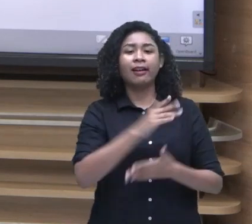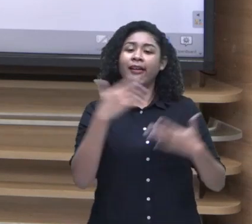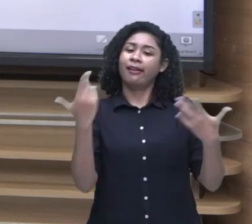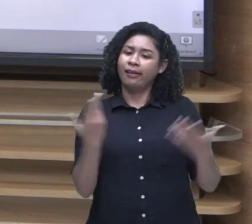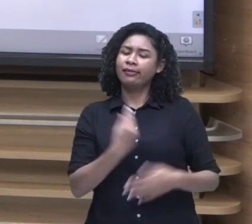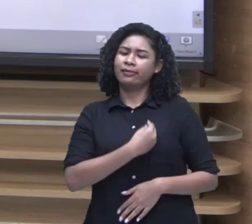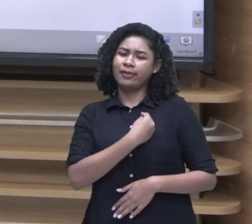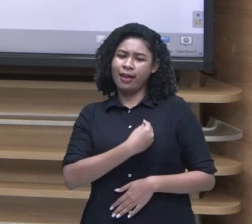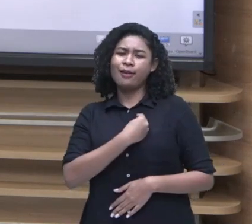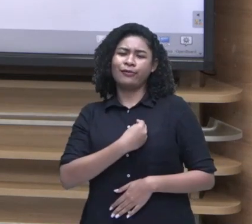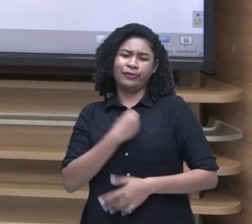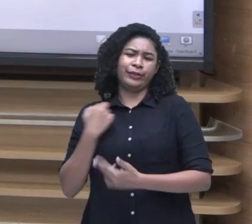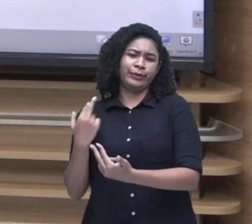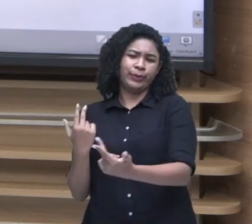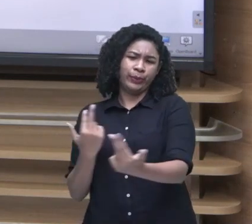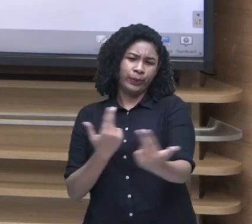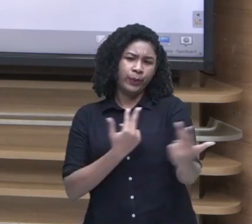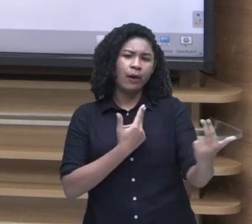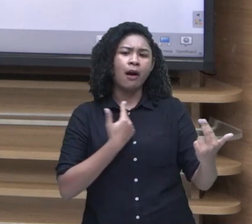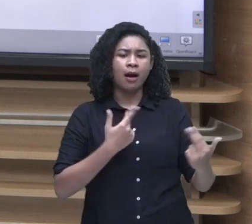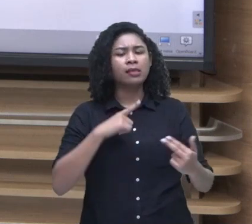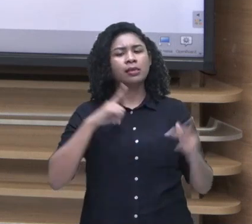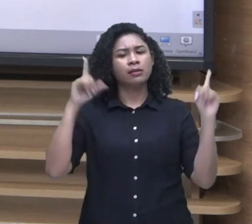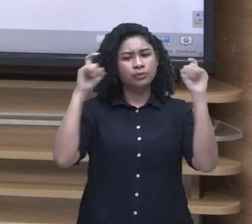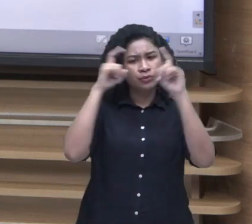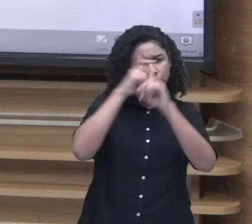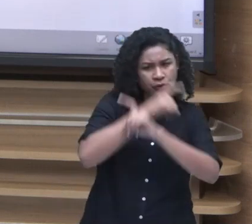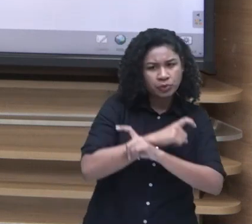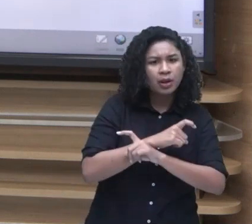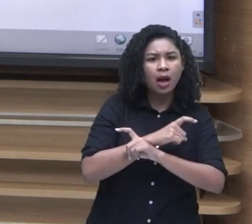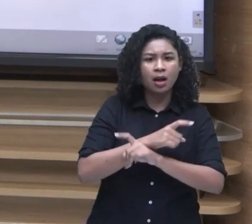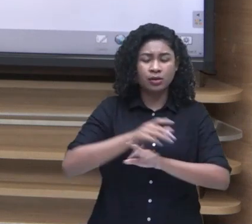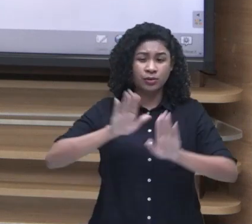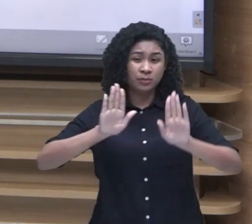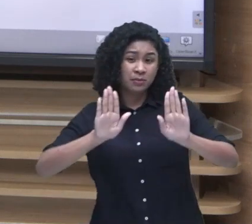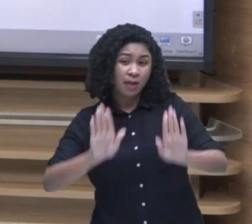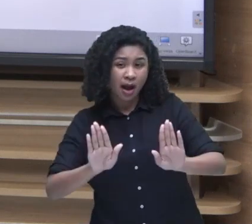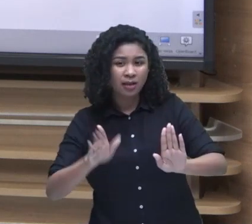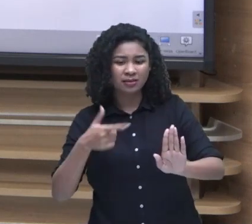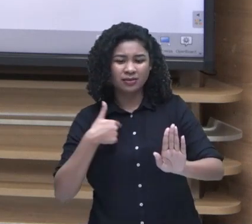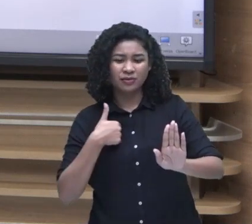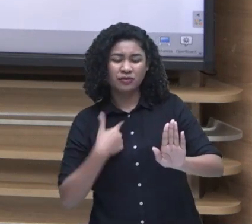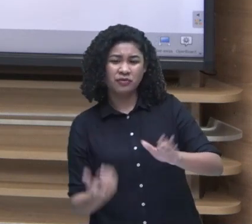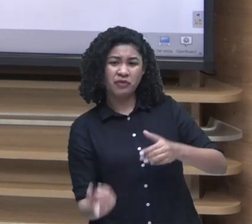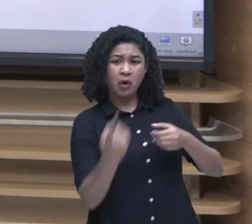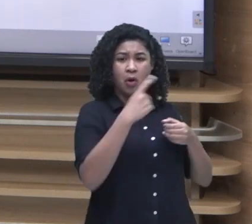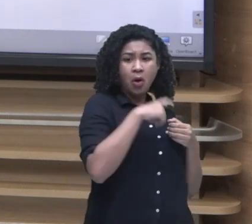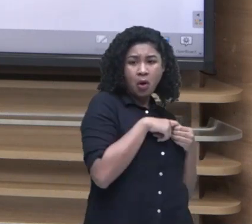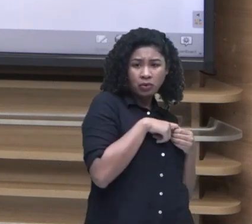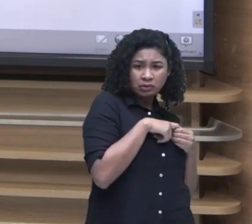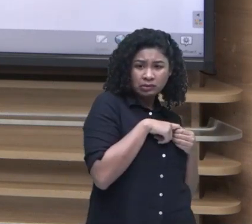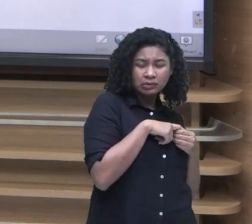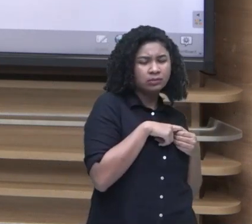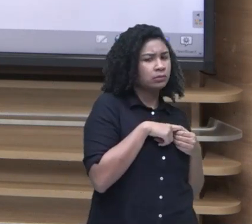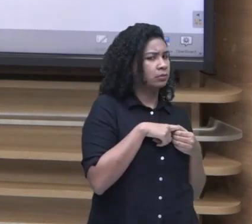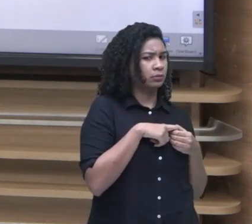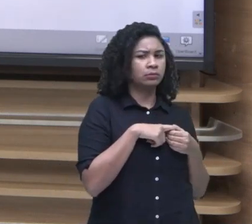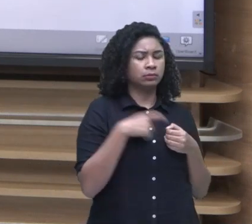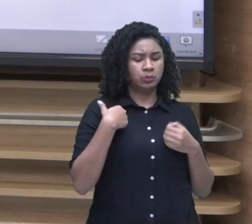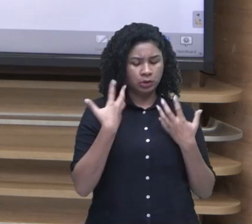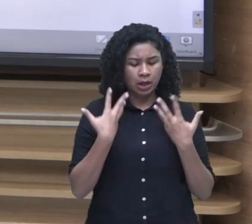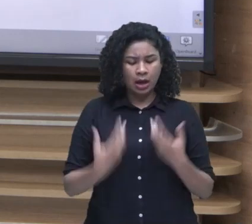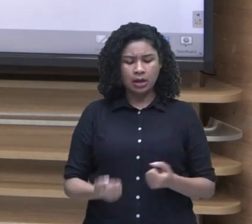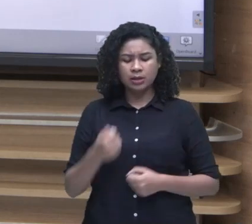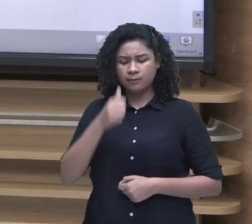no nosso caminho. Mas o que devemos fazer? Voltar? Não, a gente tem que enfrentar,